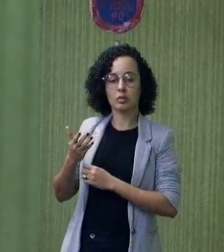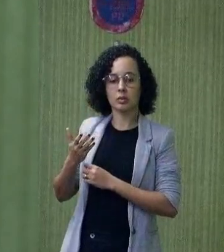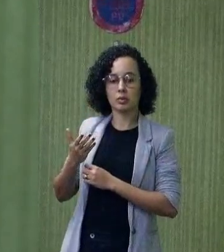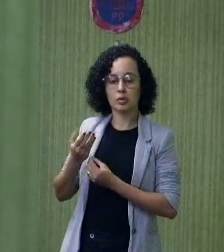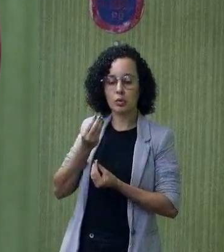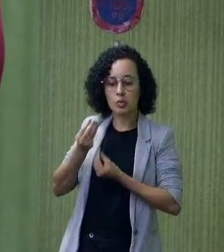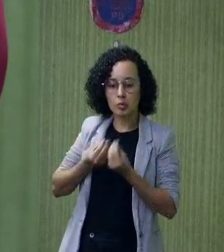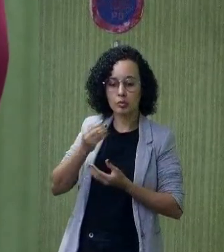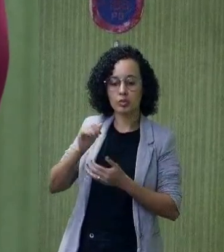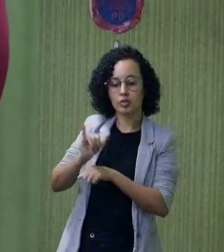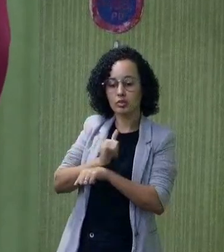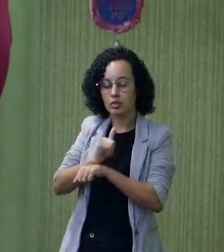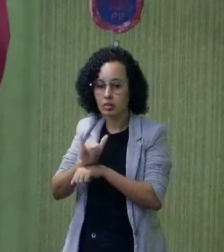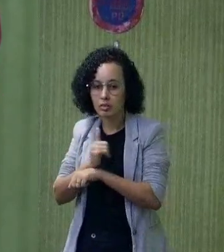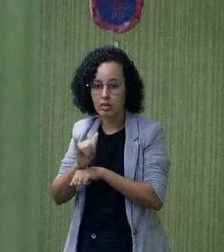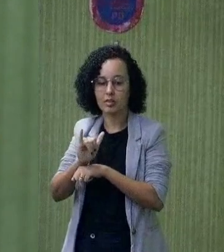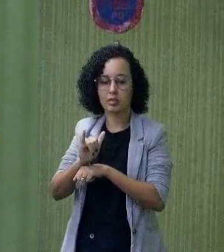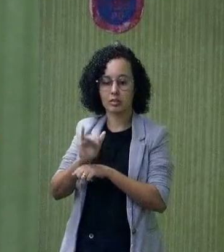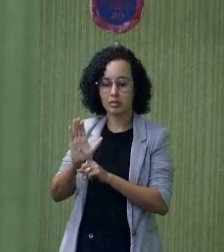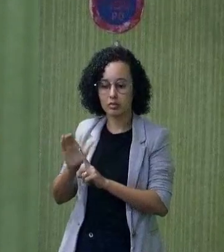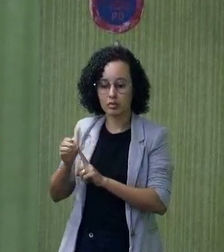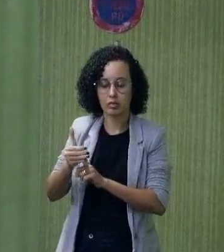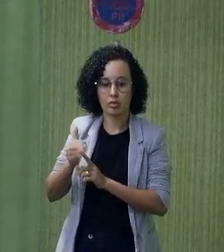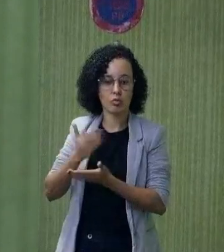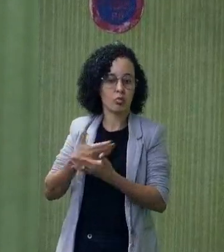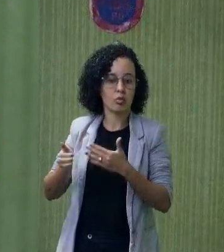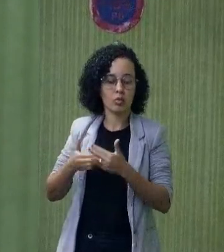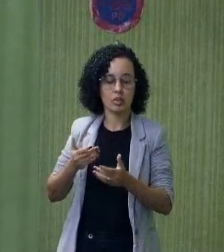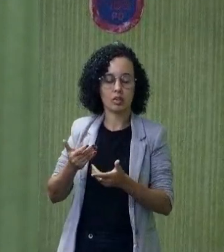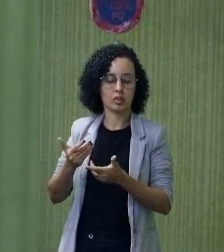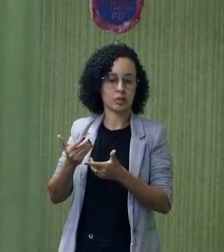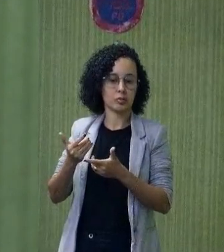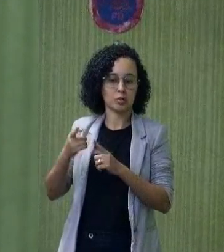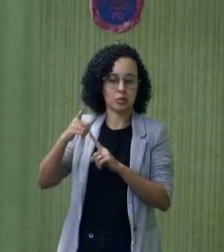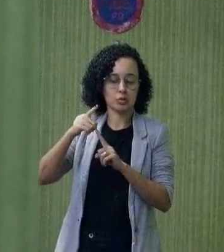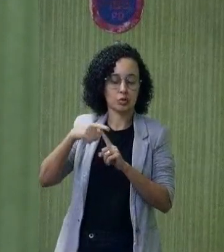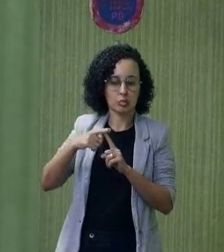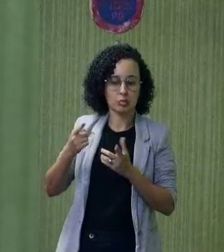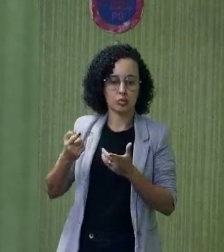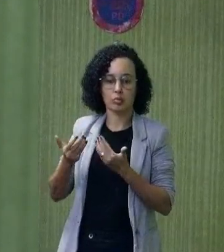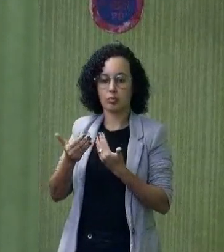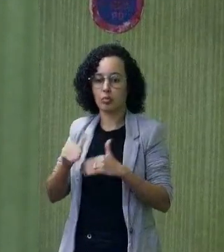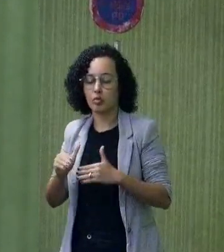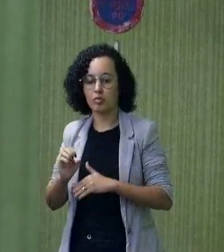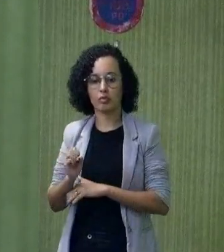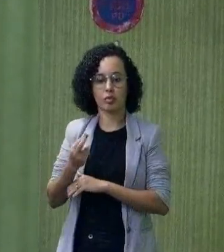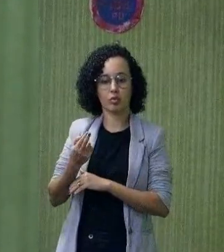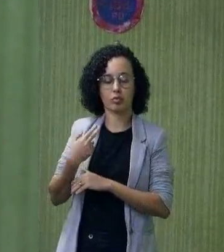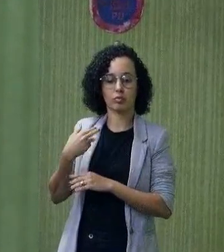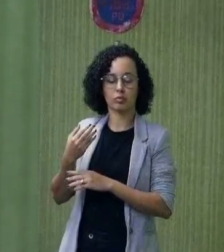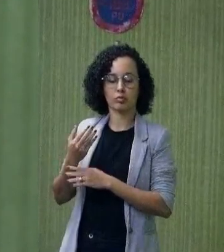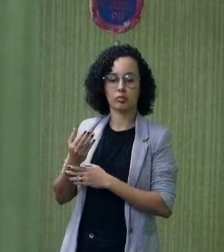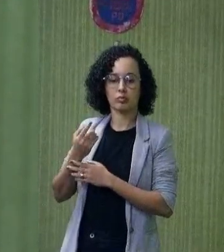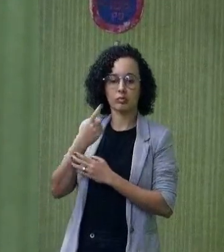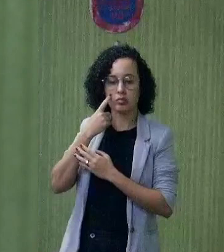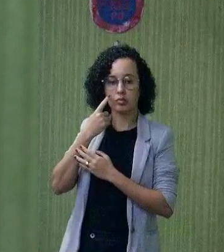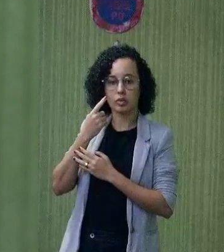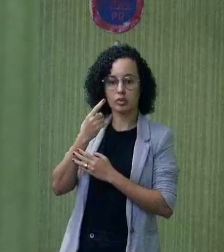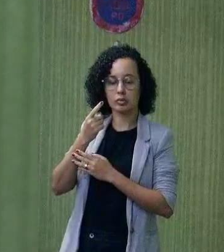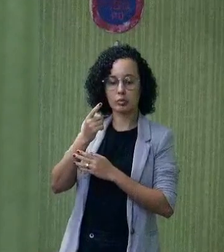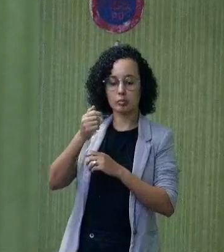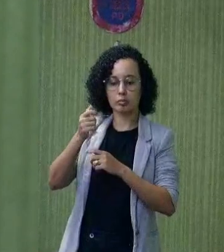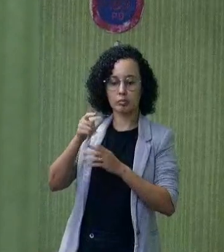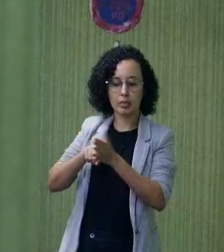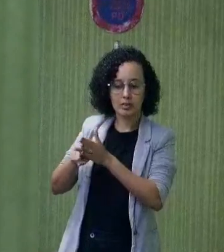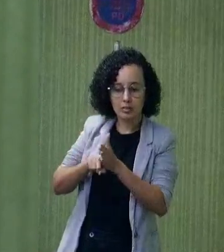flexibilizem no sentido de acolher qualquer tipo de prova ou até mesmo tentar consultar o Censo escolar para conseguir